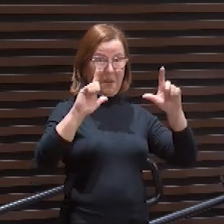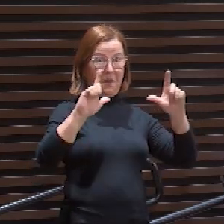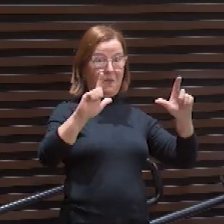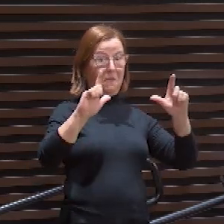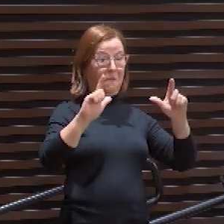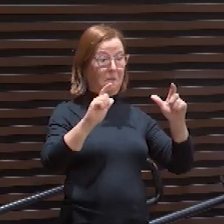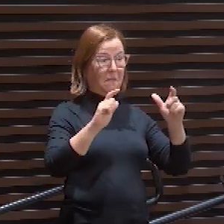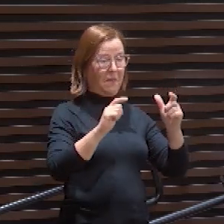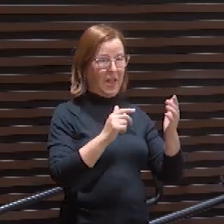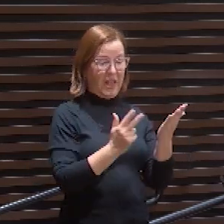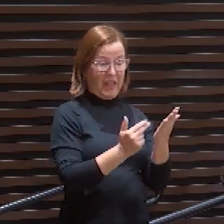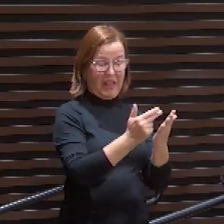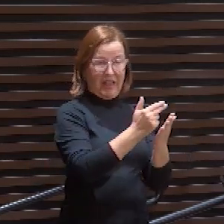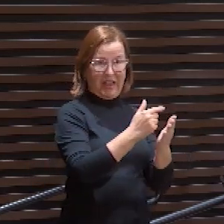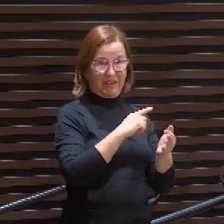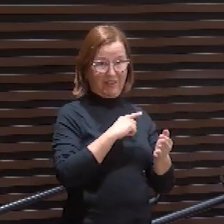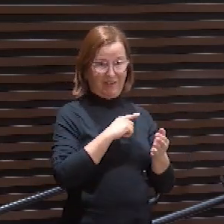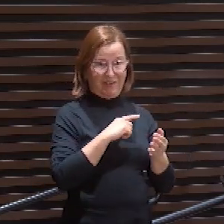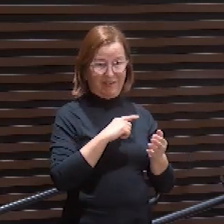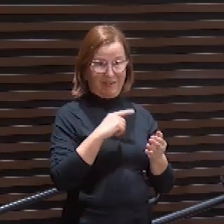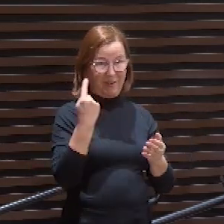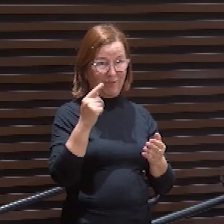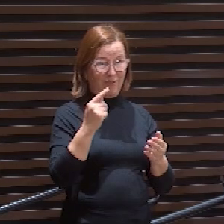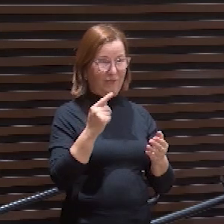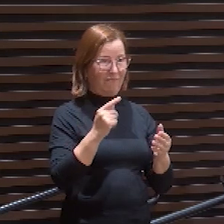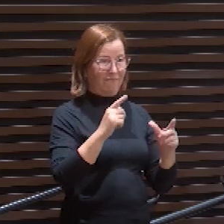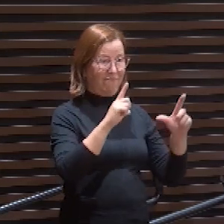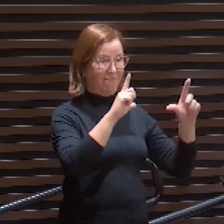tinham em sua coleção.